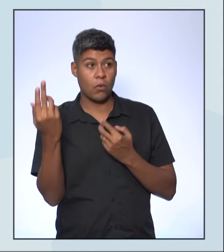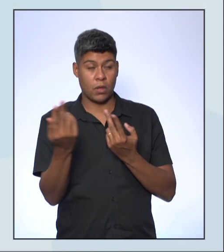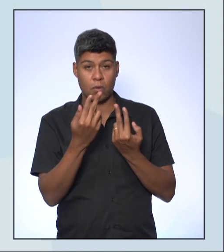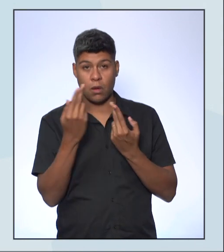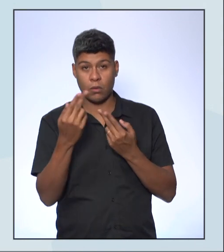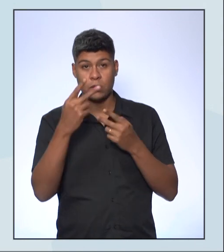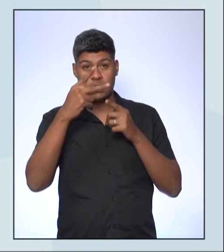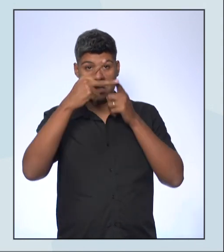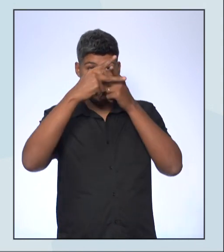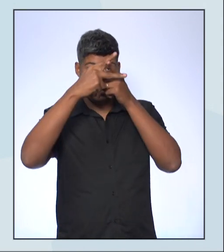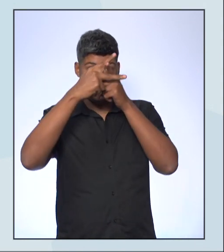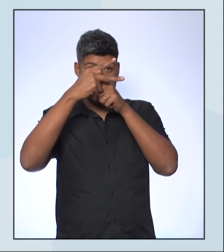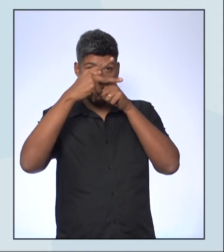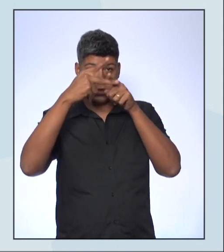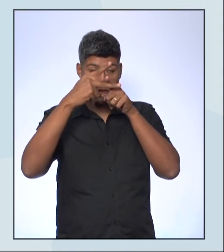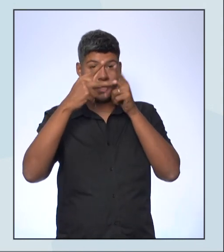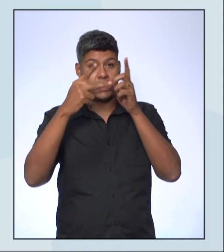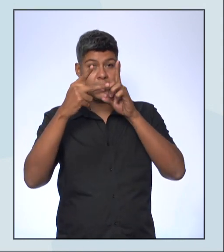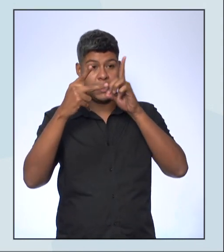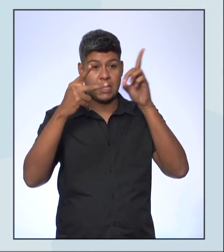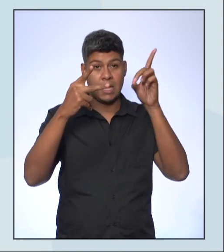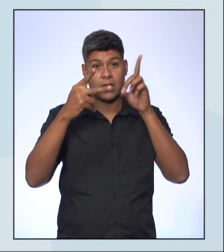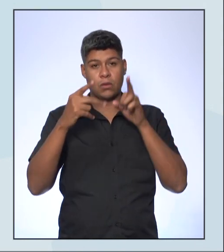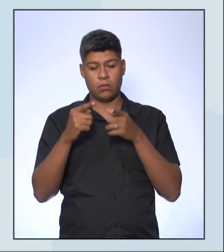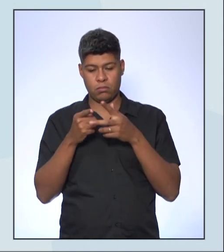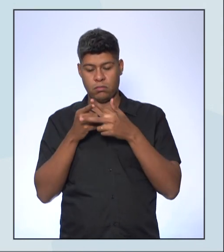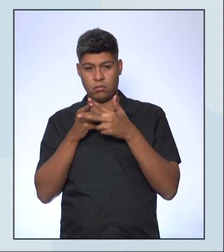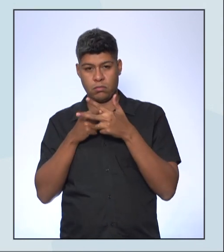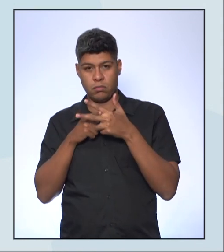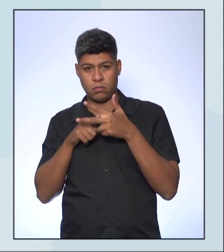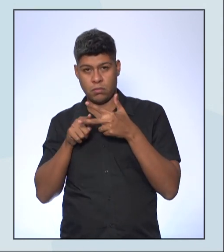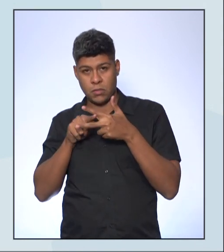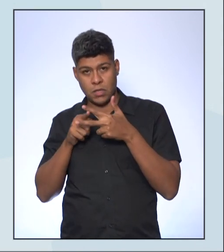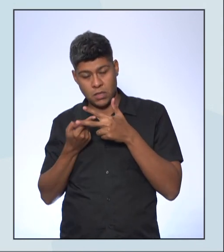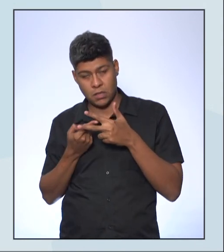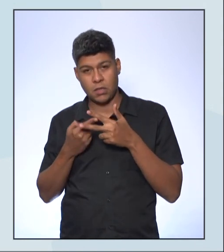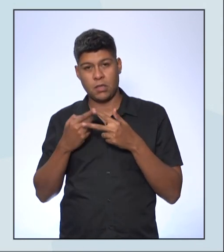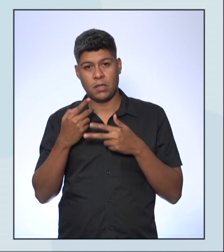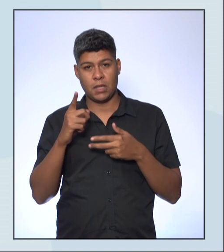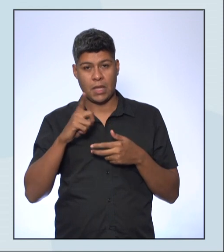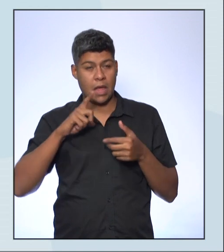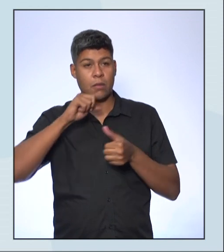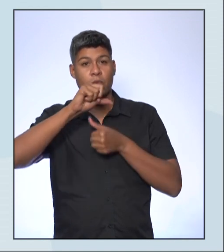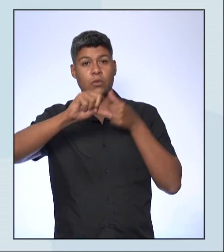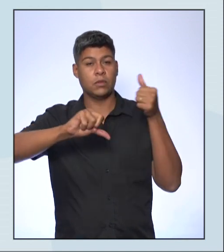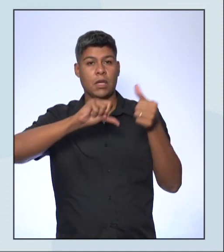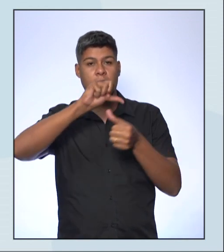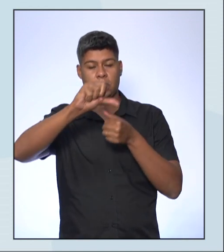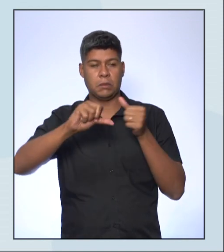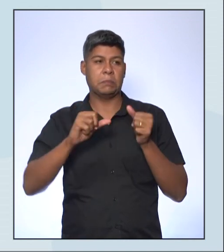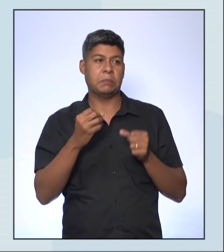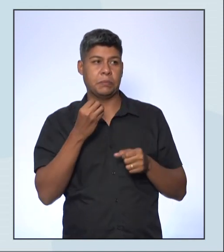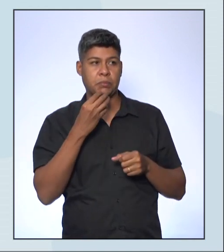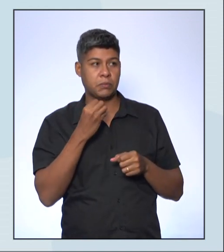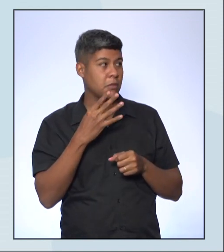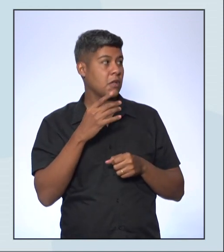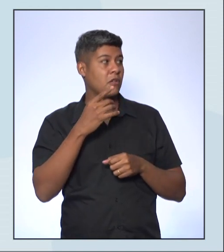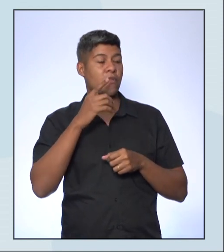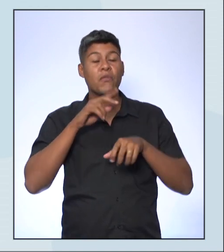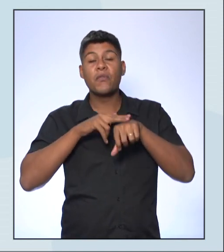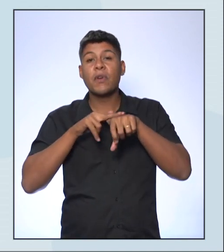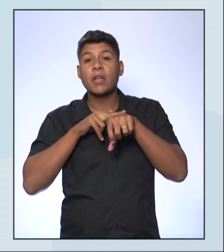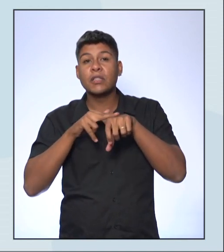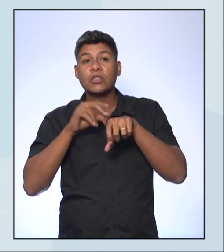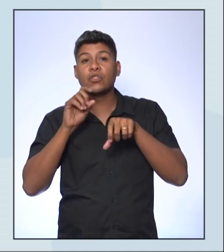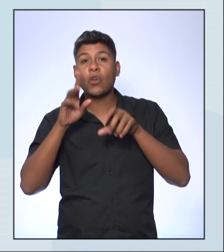na ponta. Um está do lado direito, o outro está no lado esquerdo. Eles estão Isso. alternando os seus lados. Isso mesmo. Muito bom, Jonas. E Então, o verde? então só